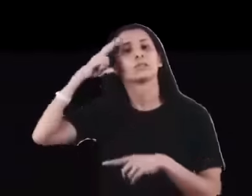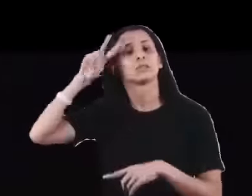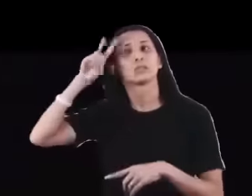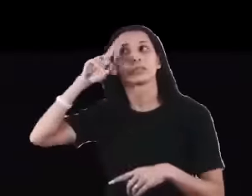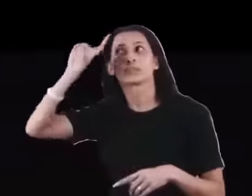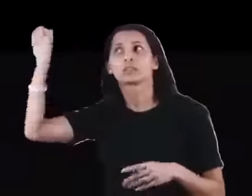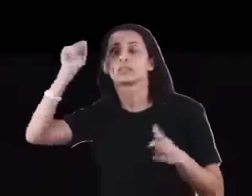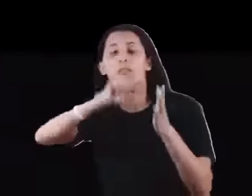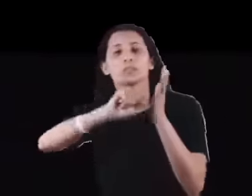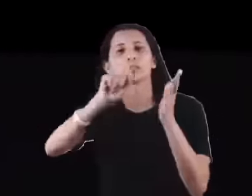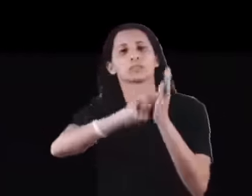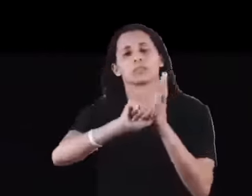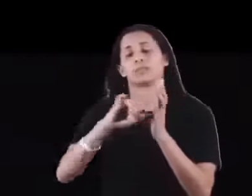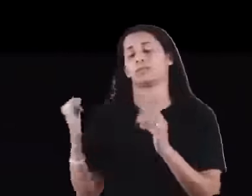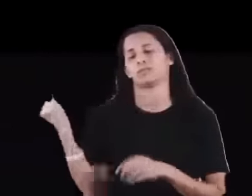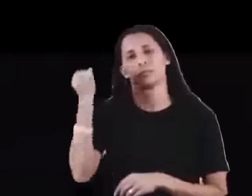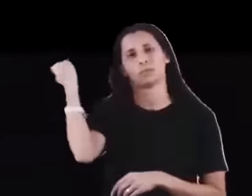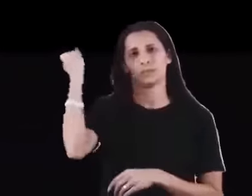escreve equivale